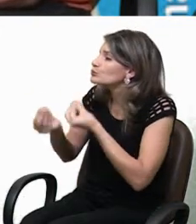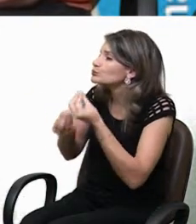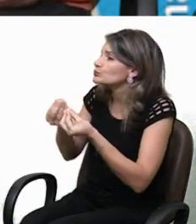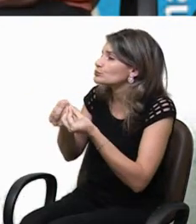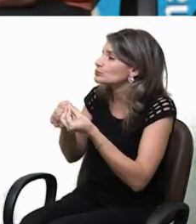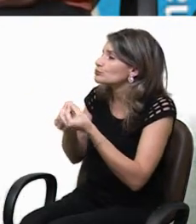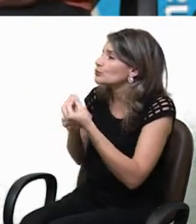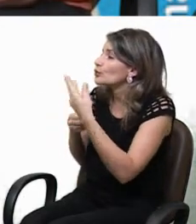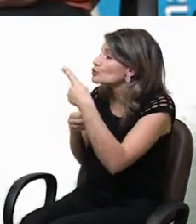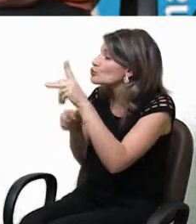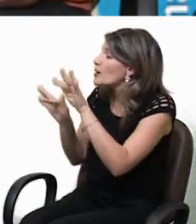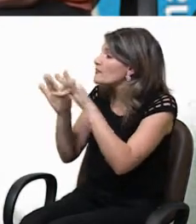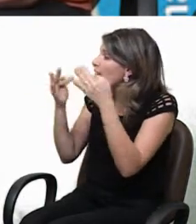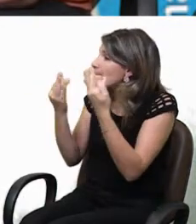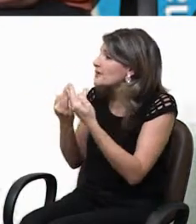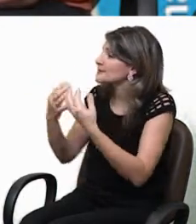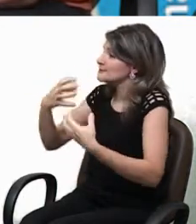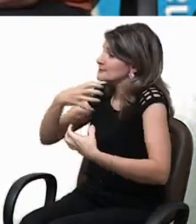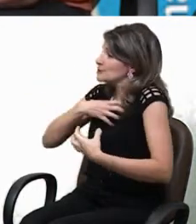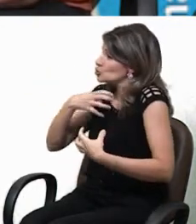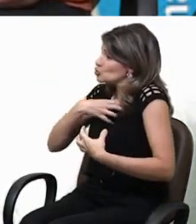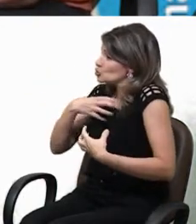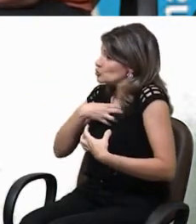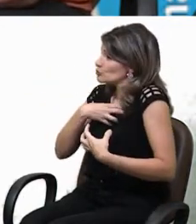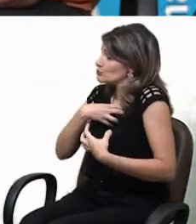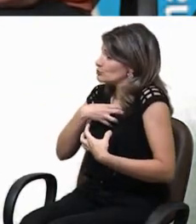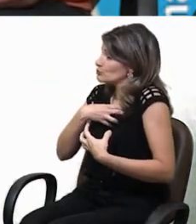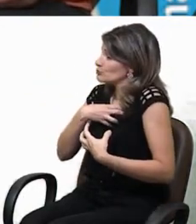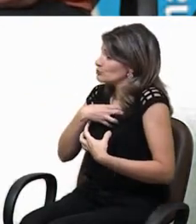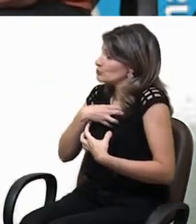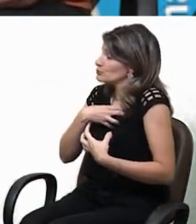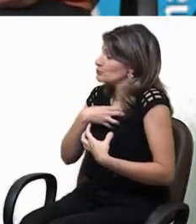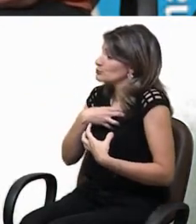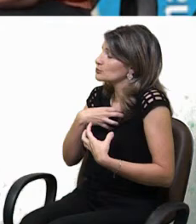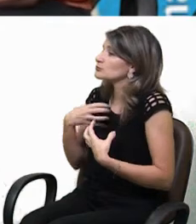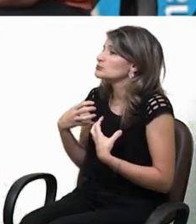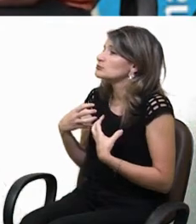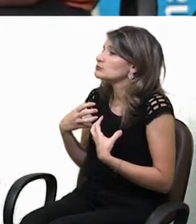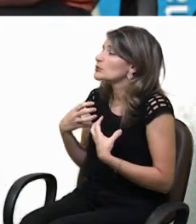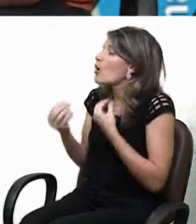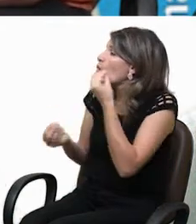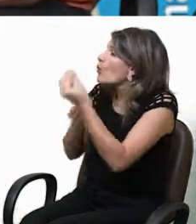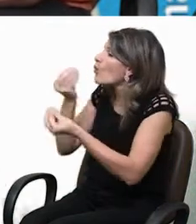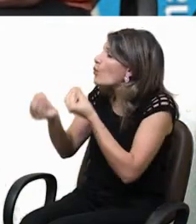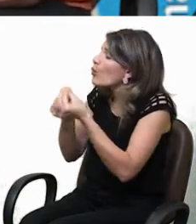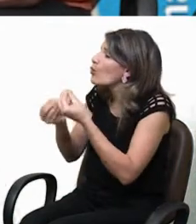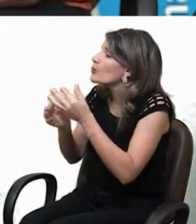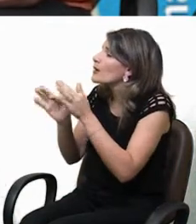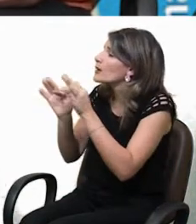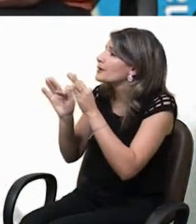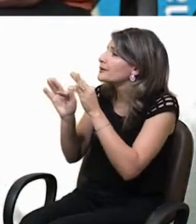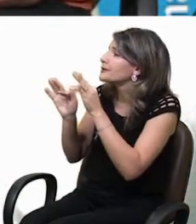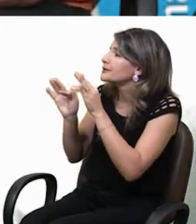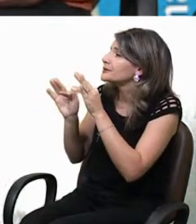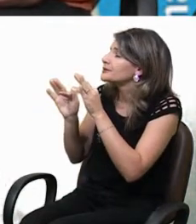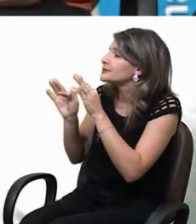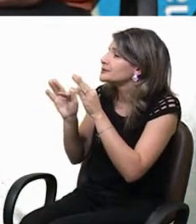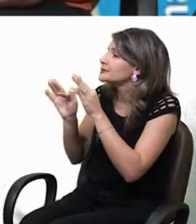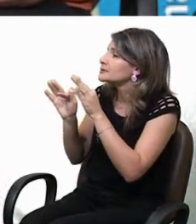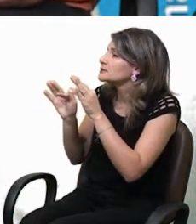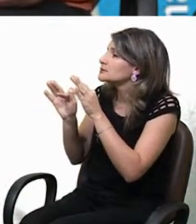que você é surda, como que a sua família reagiu a isso,